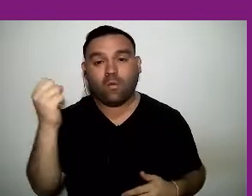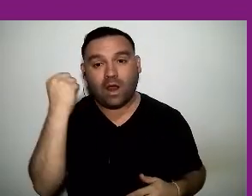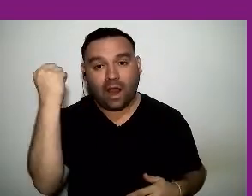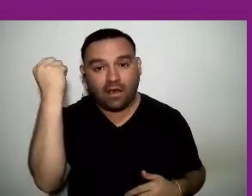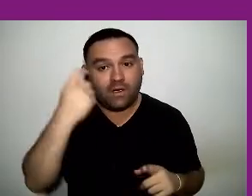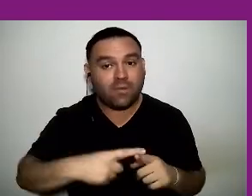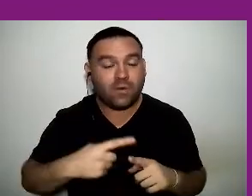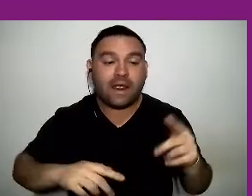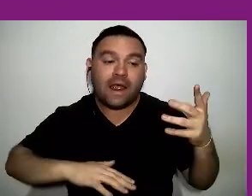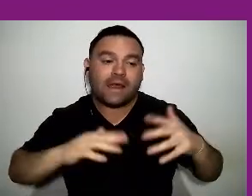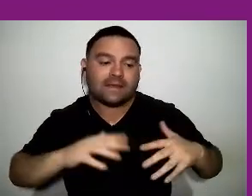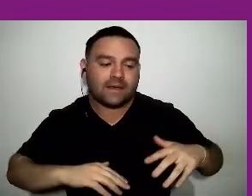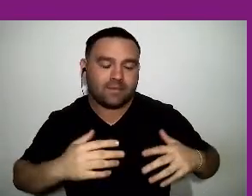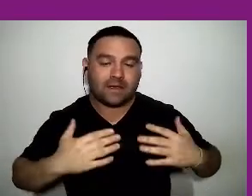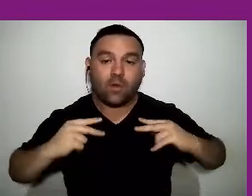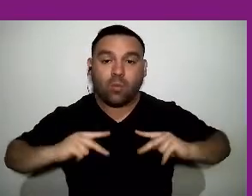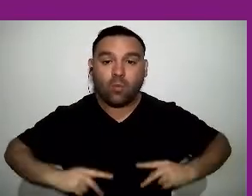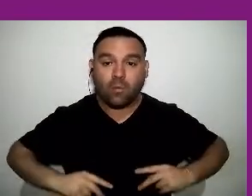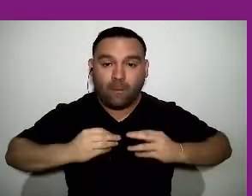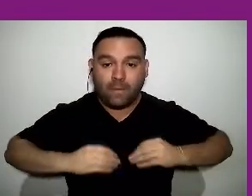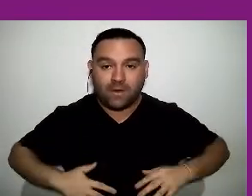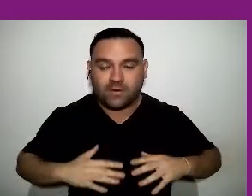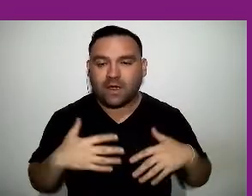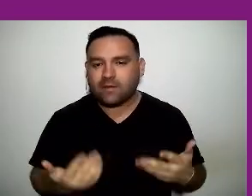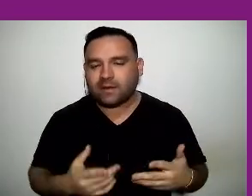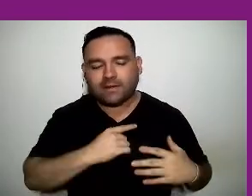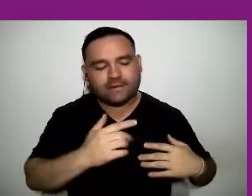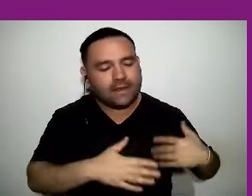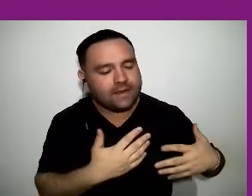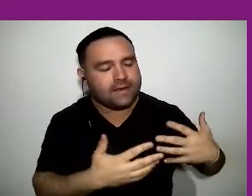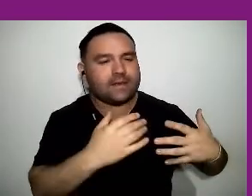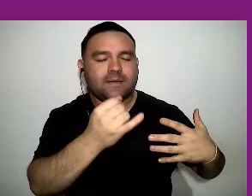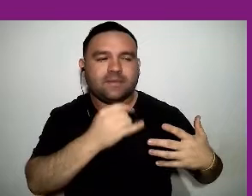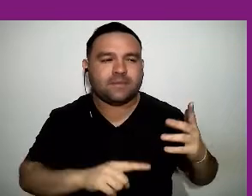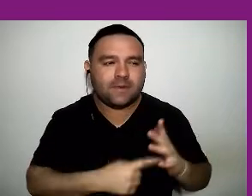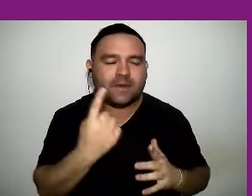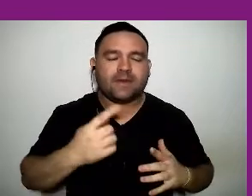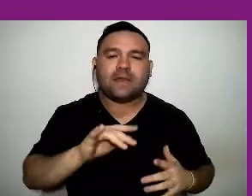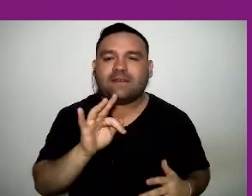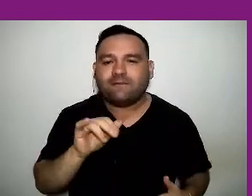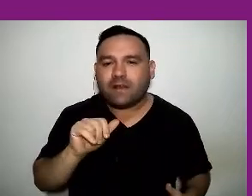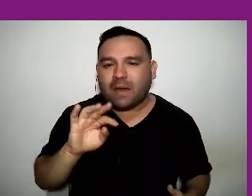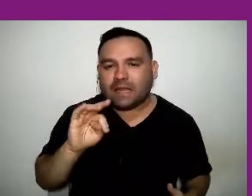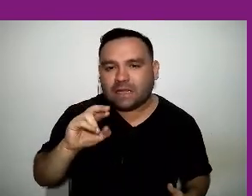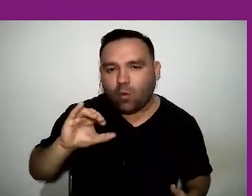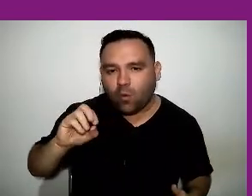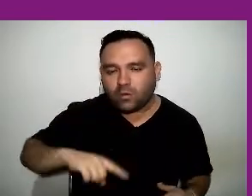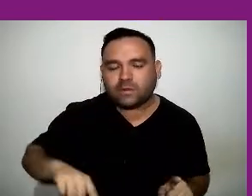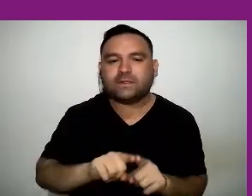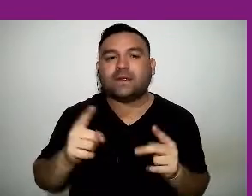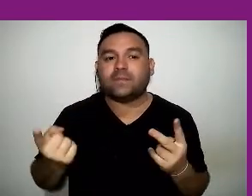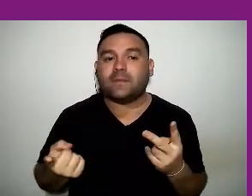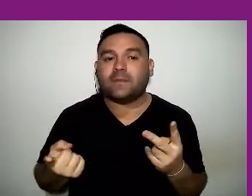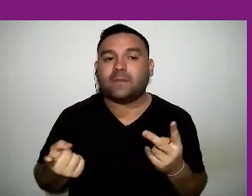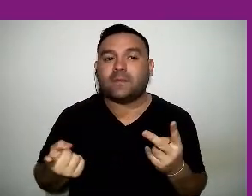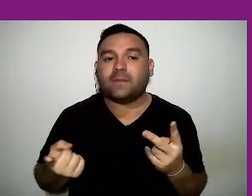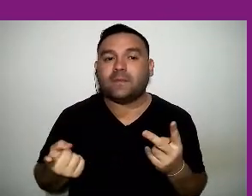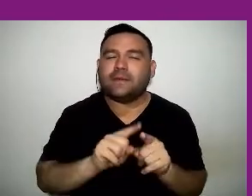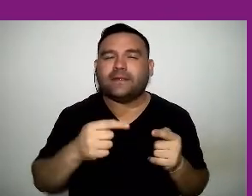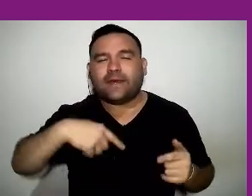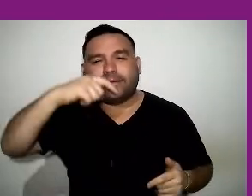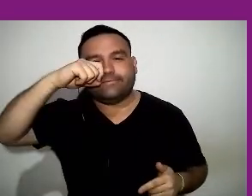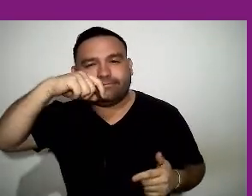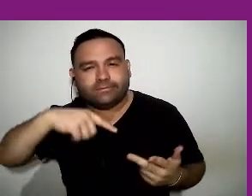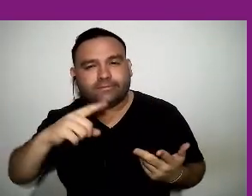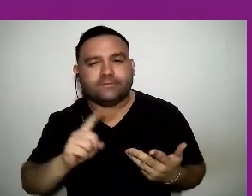grau de acometimento pulmonar. Então, você tinha um processo inflamatório, você tinha um pouco de